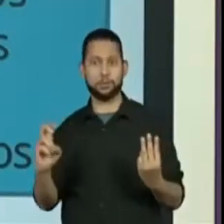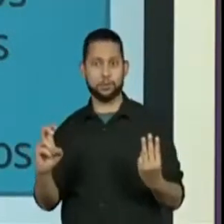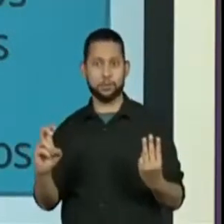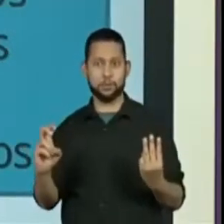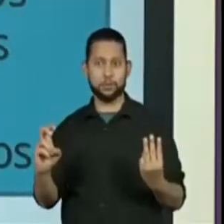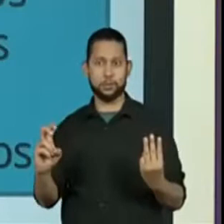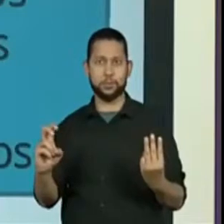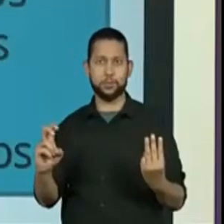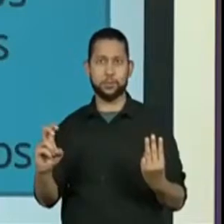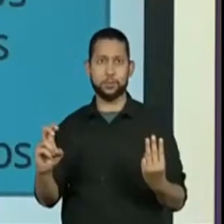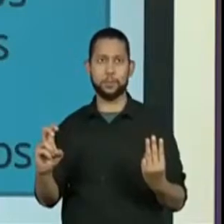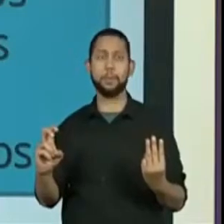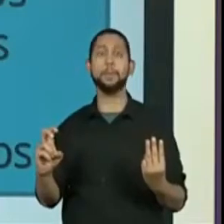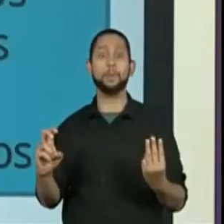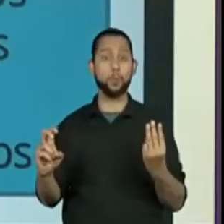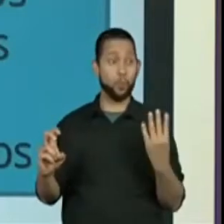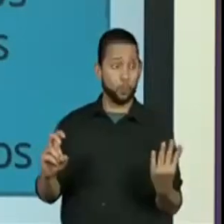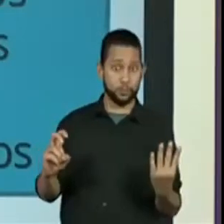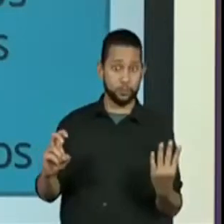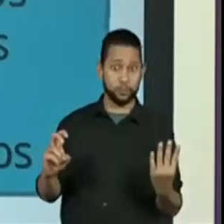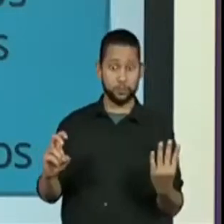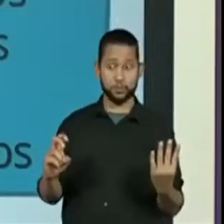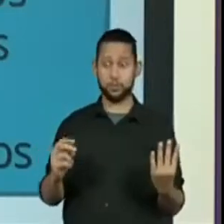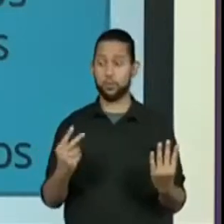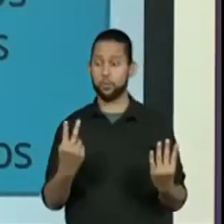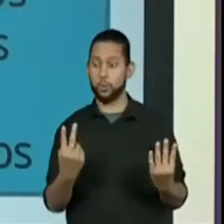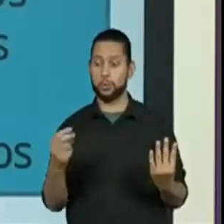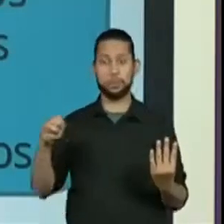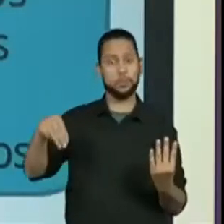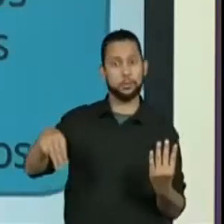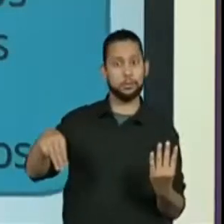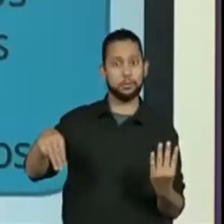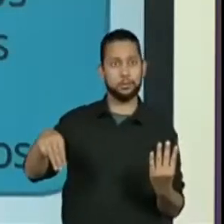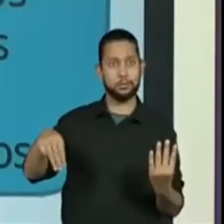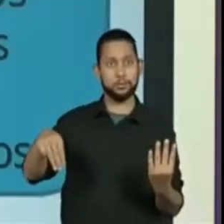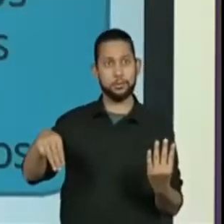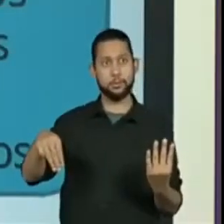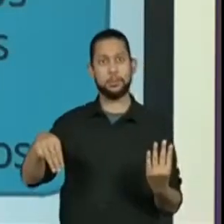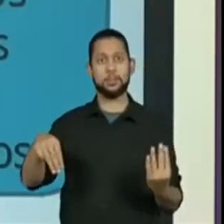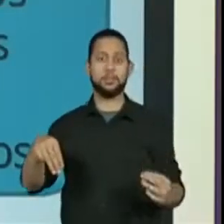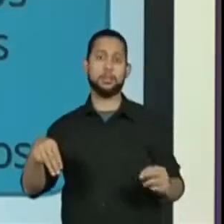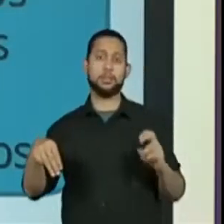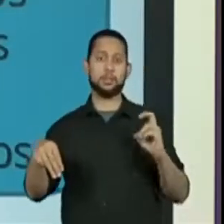1,5 metro. Quatro quadradinhos, 2 metros.